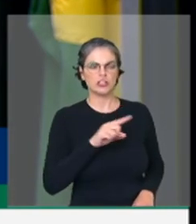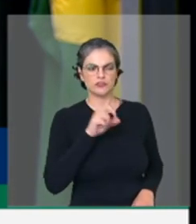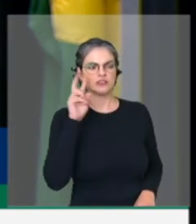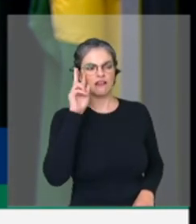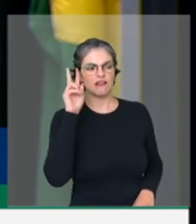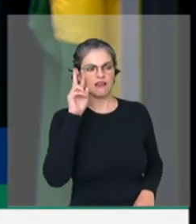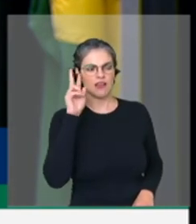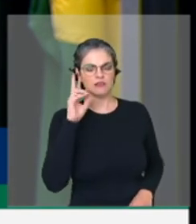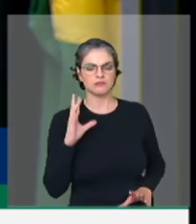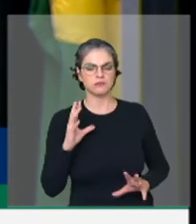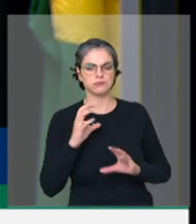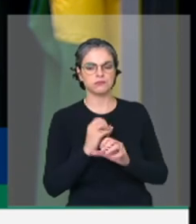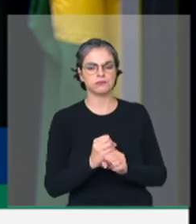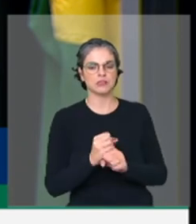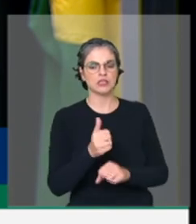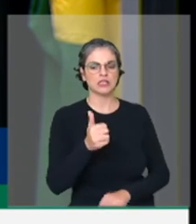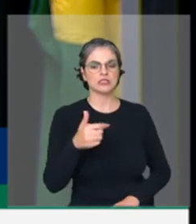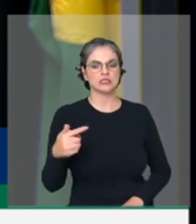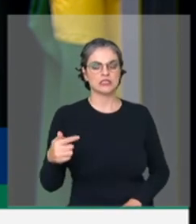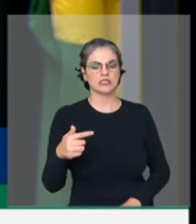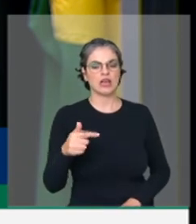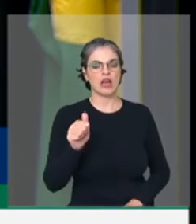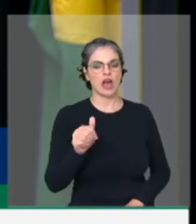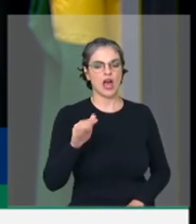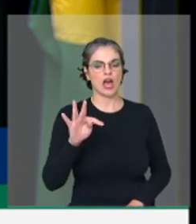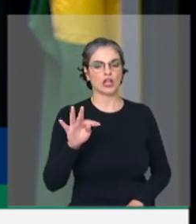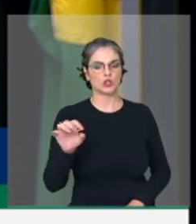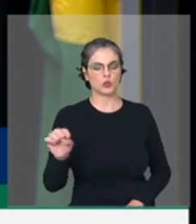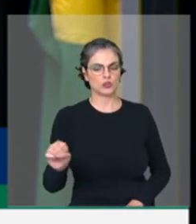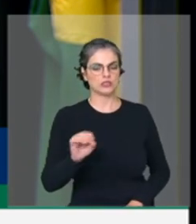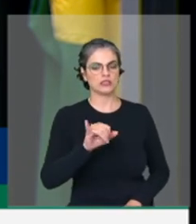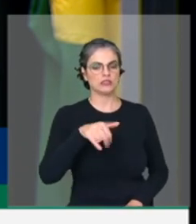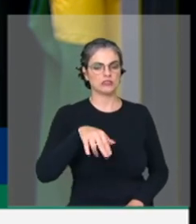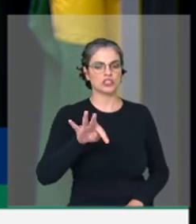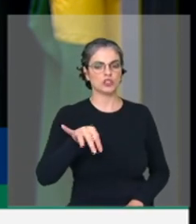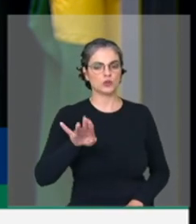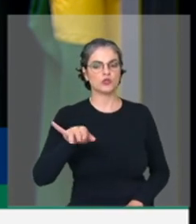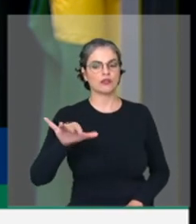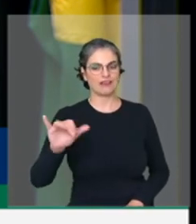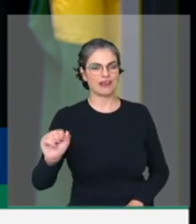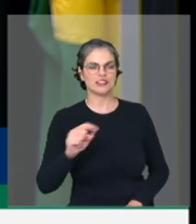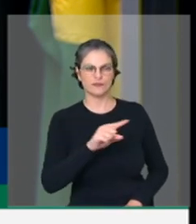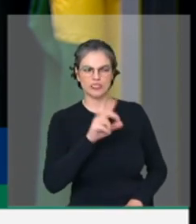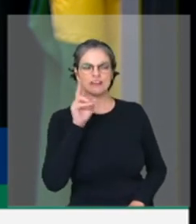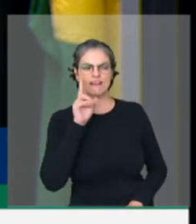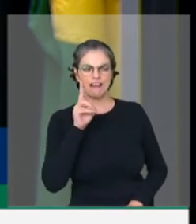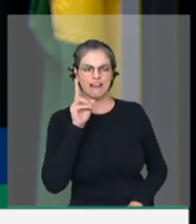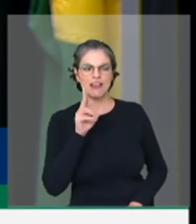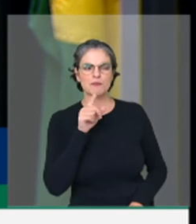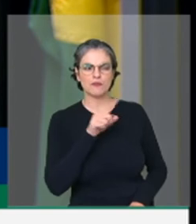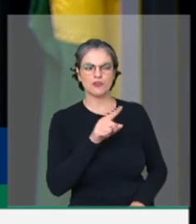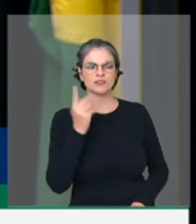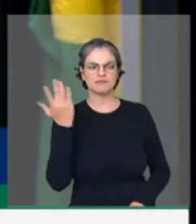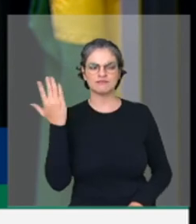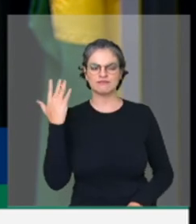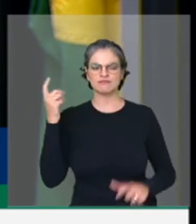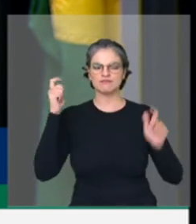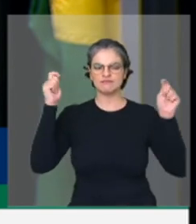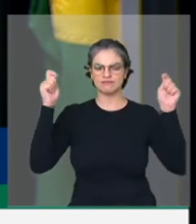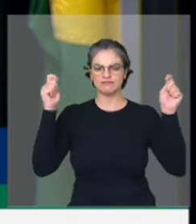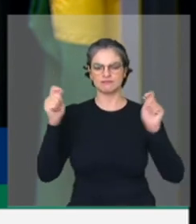de 17 atos institucionais. Você lembra? Você era militante do